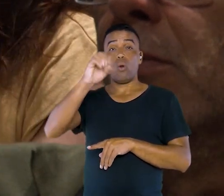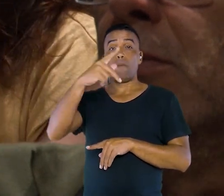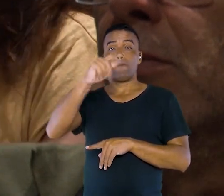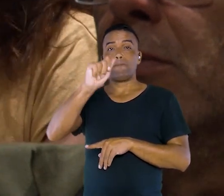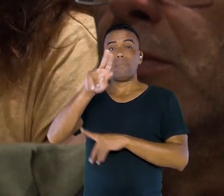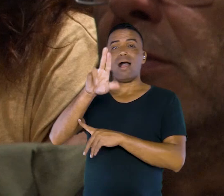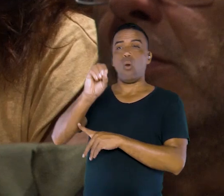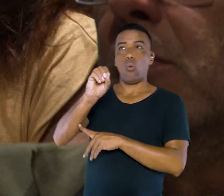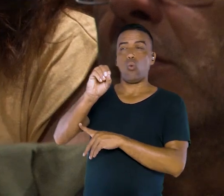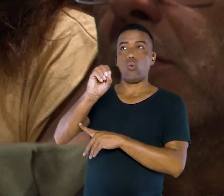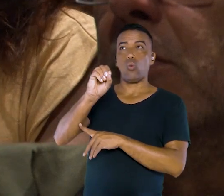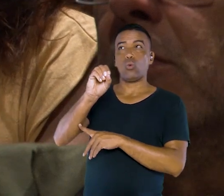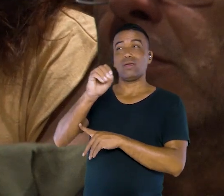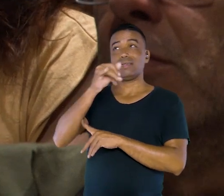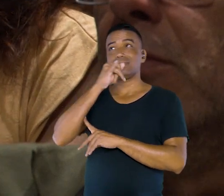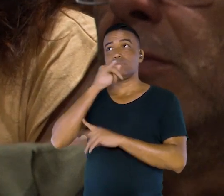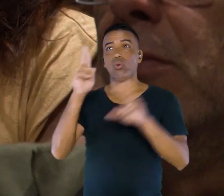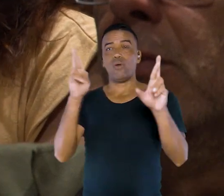uma relação